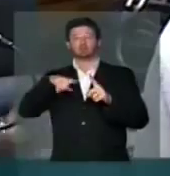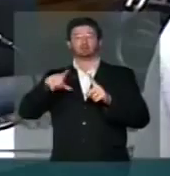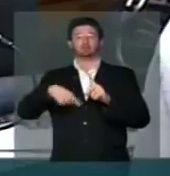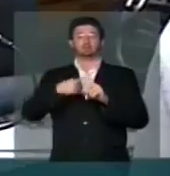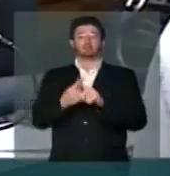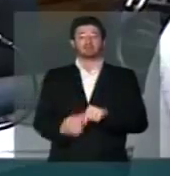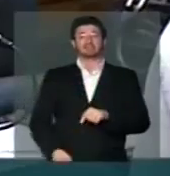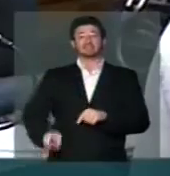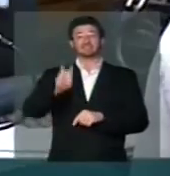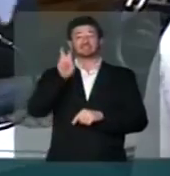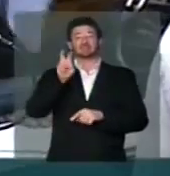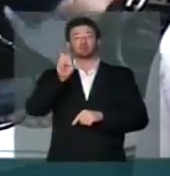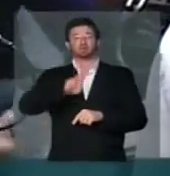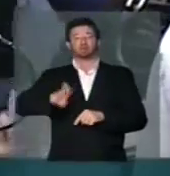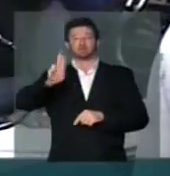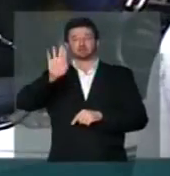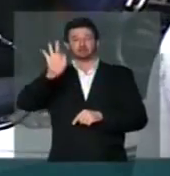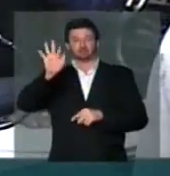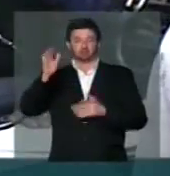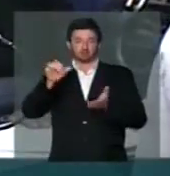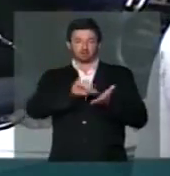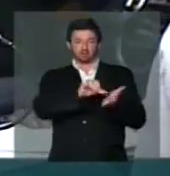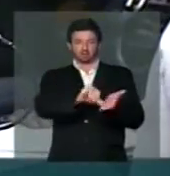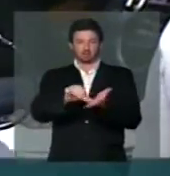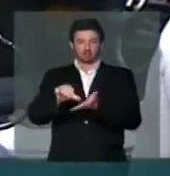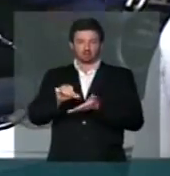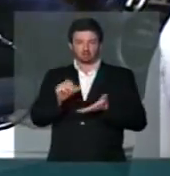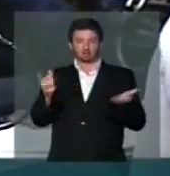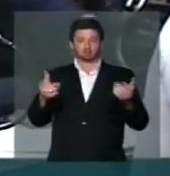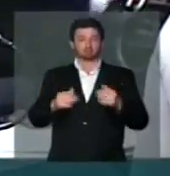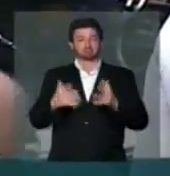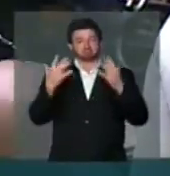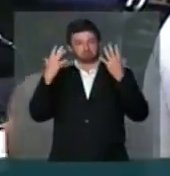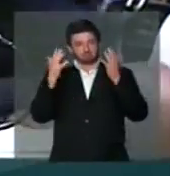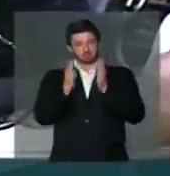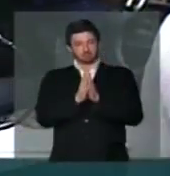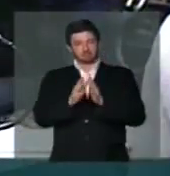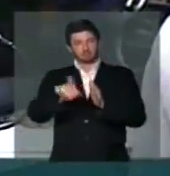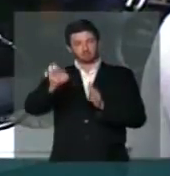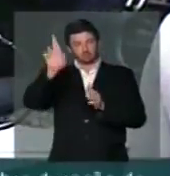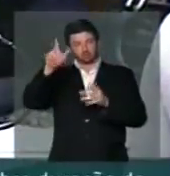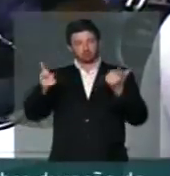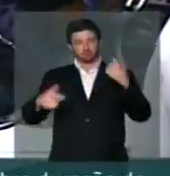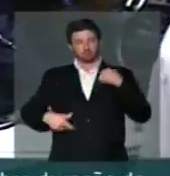mais 5 universidades federais. Portanto, parabenizar o reitor por essa posse.